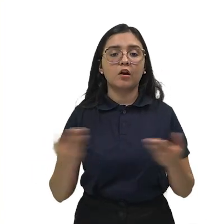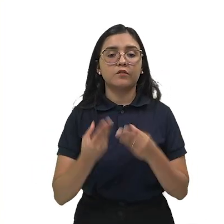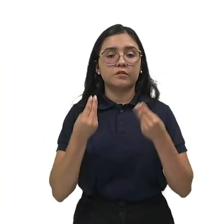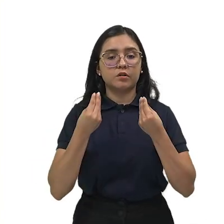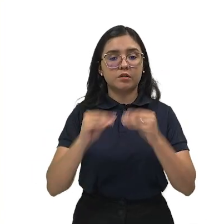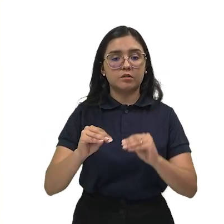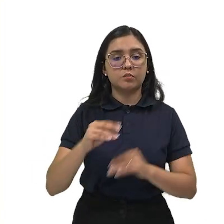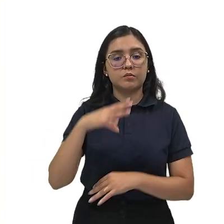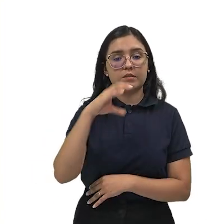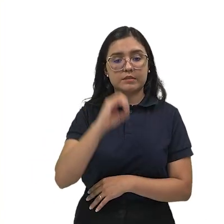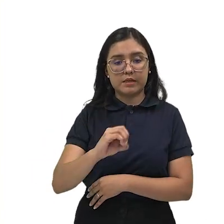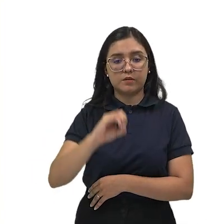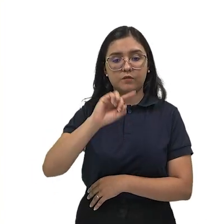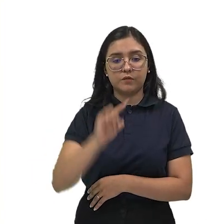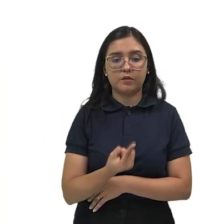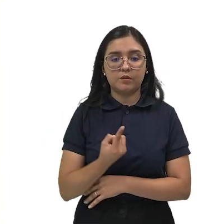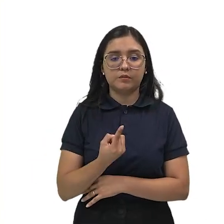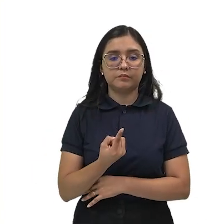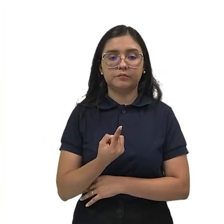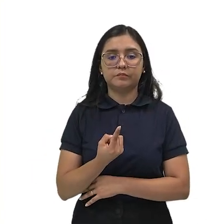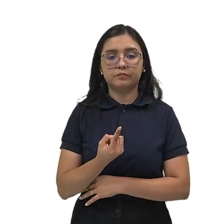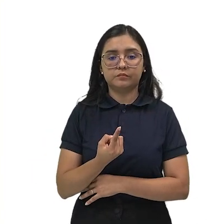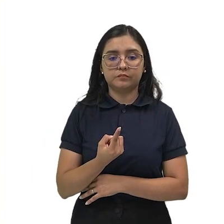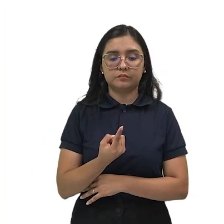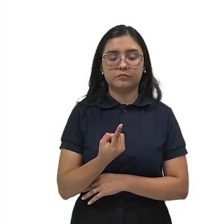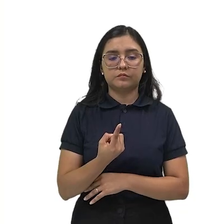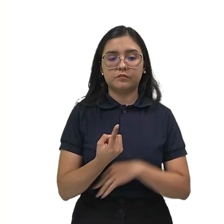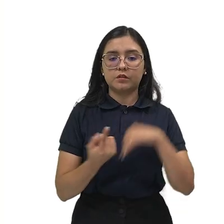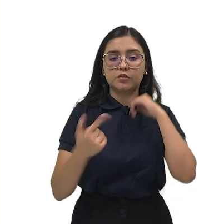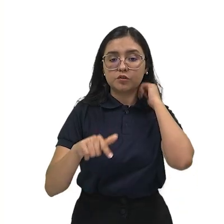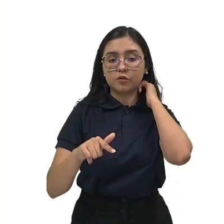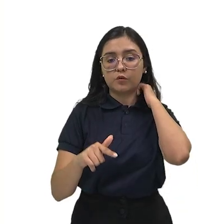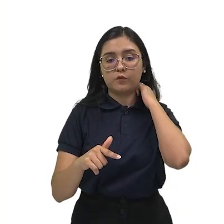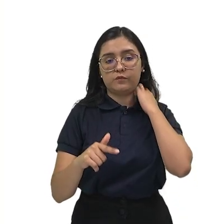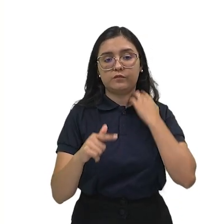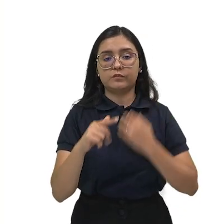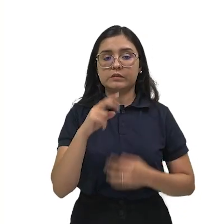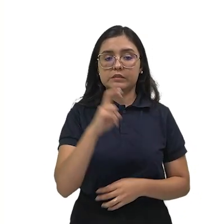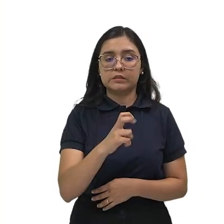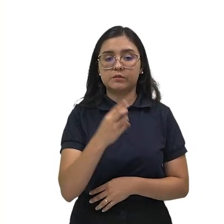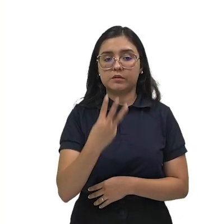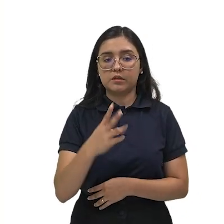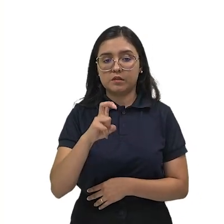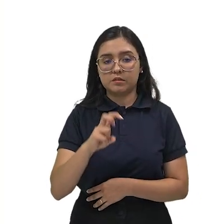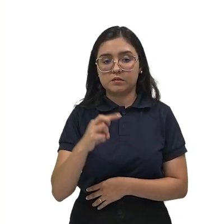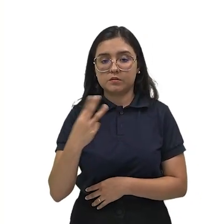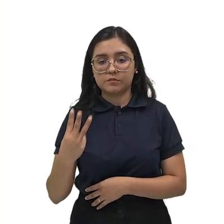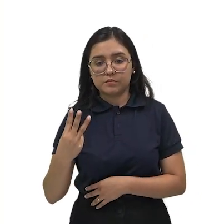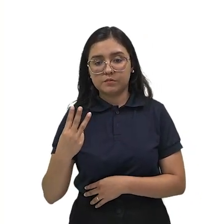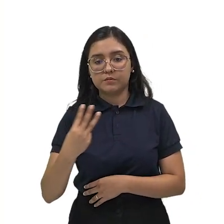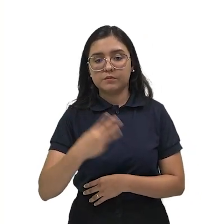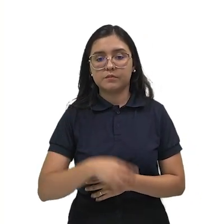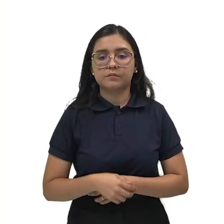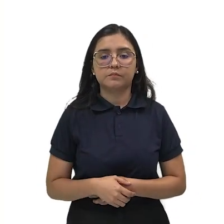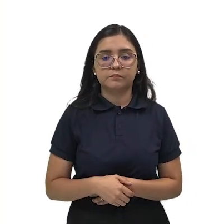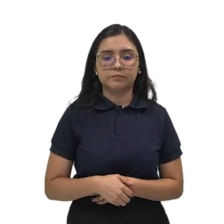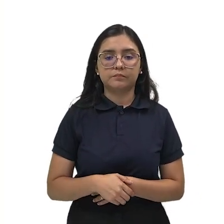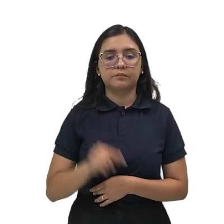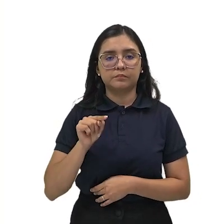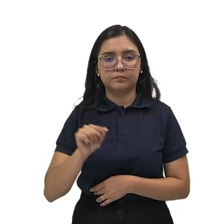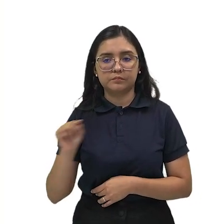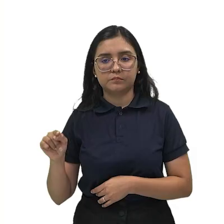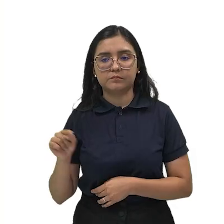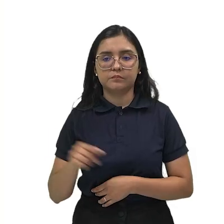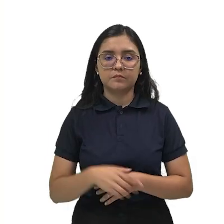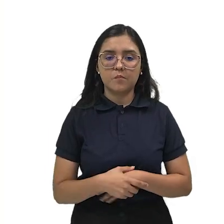acrescenta o 0, olha, vírgula, e aí lá vem, é tudo isso aqui, ó. 0, 53, 53